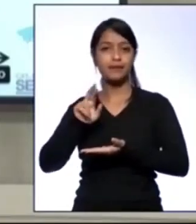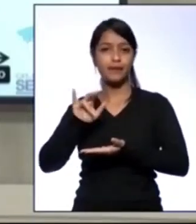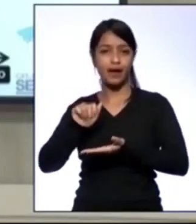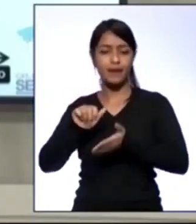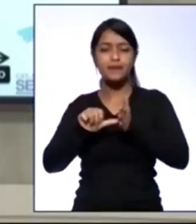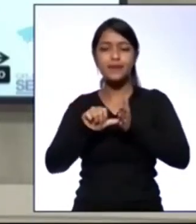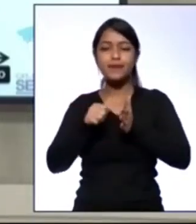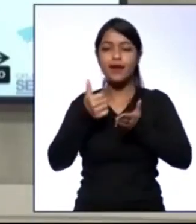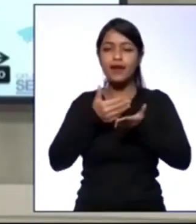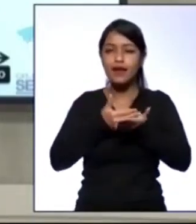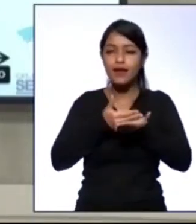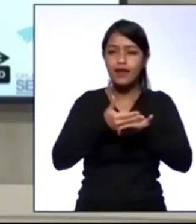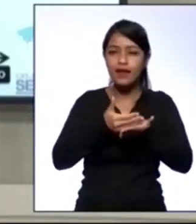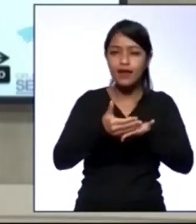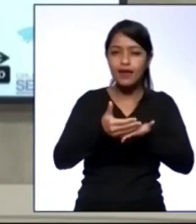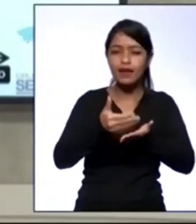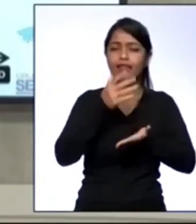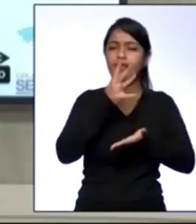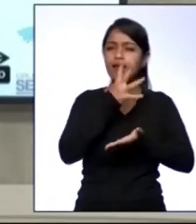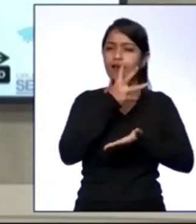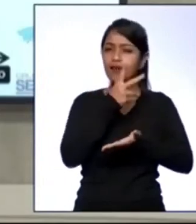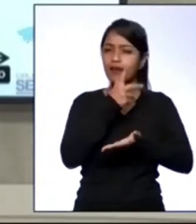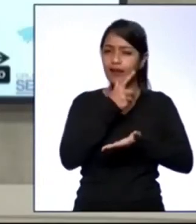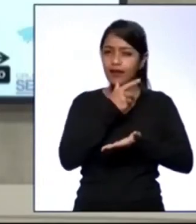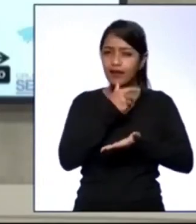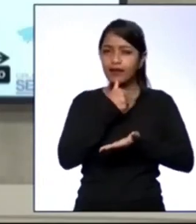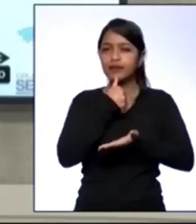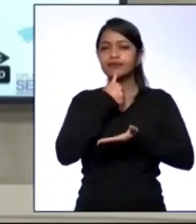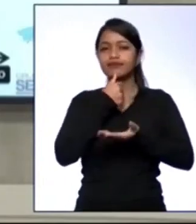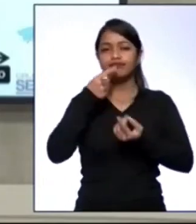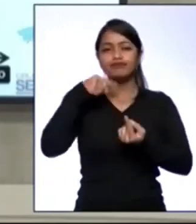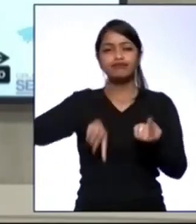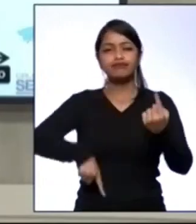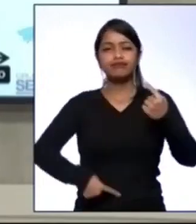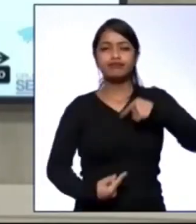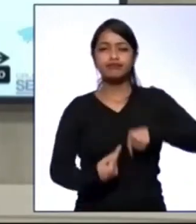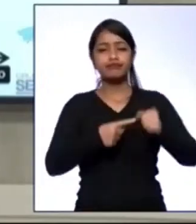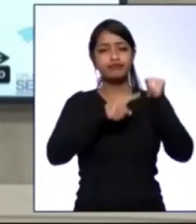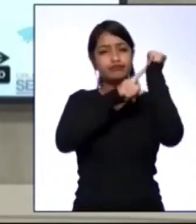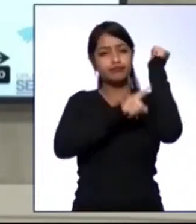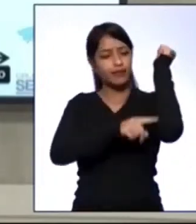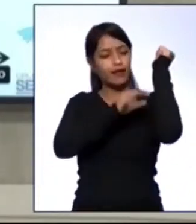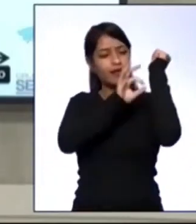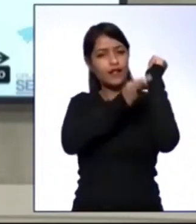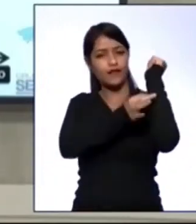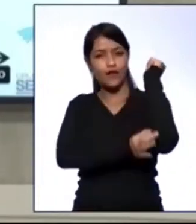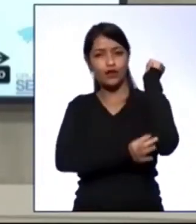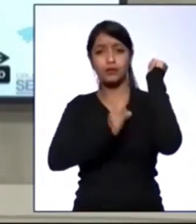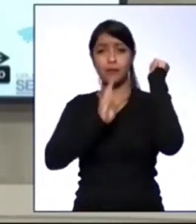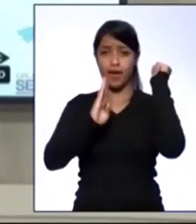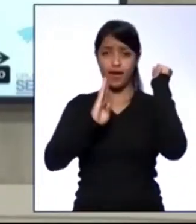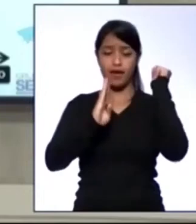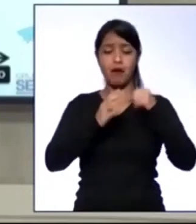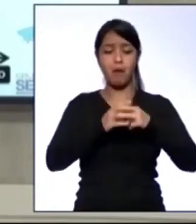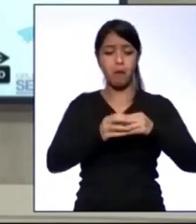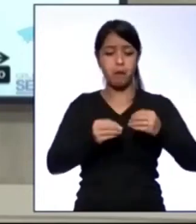lenta. Por que ela é lenta? Porque até selecionar o linfócito B, até ele se dividir, até ter uma quantidade de